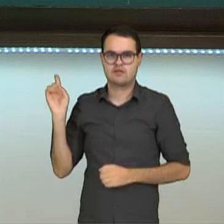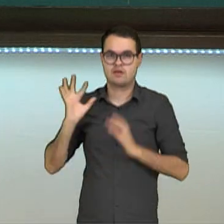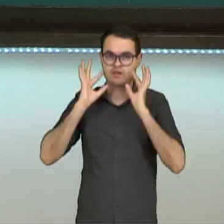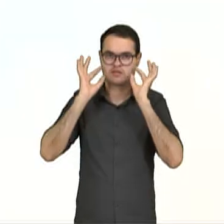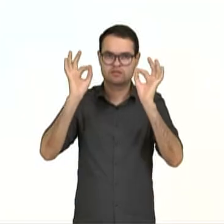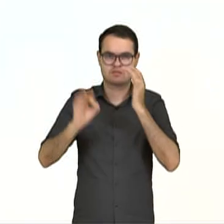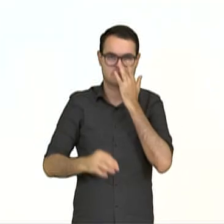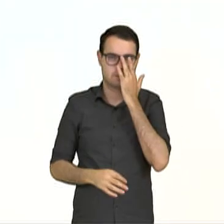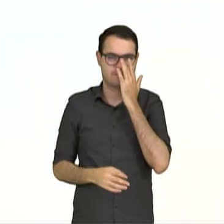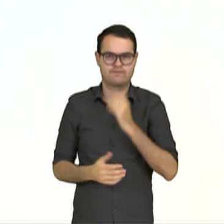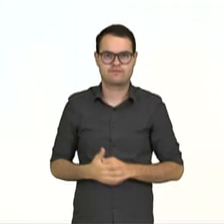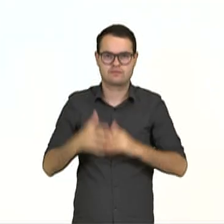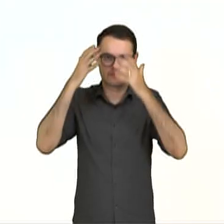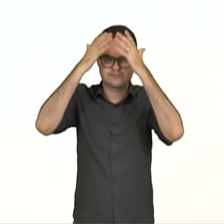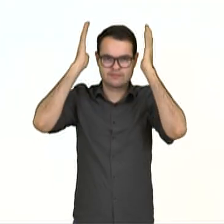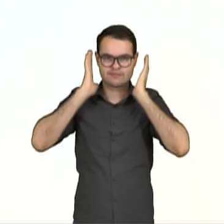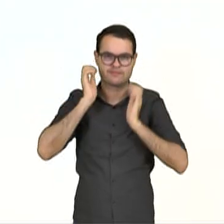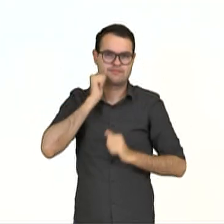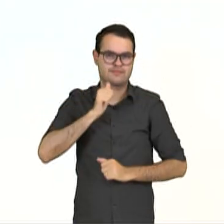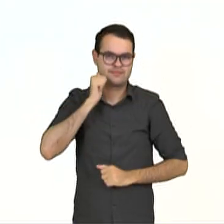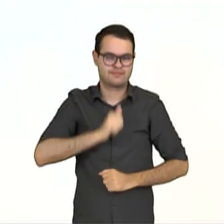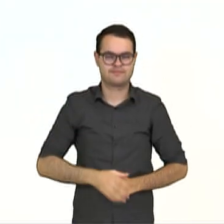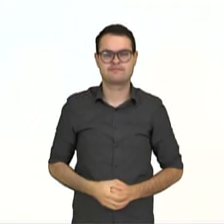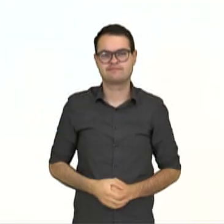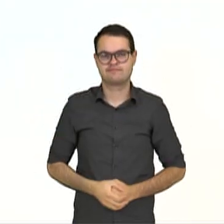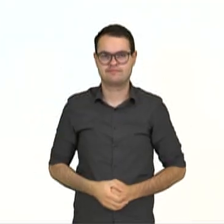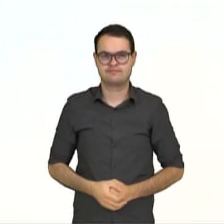tirinha. Mafalda,